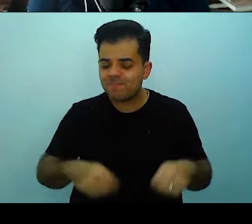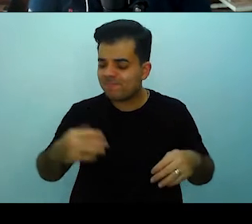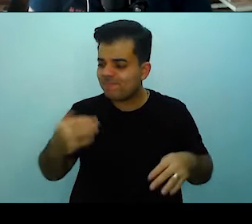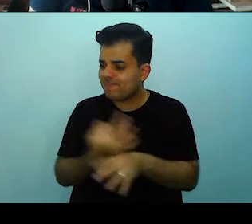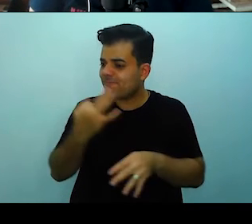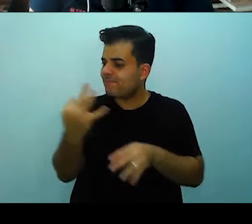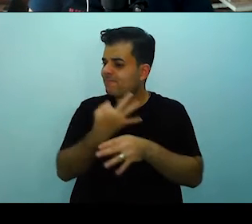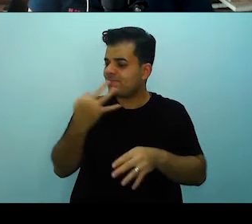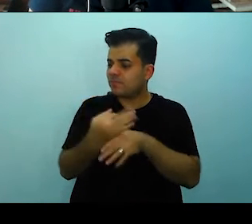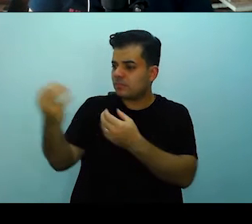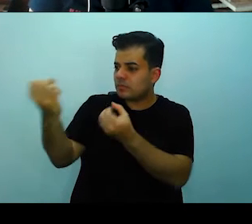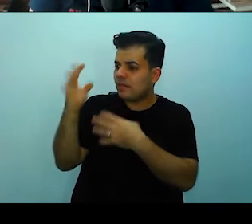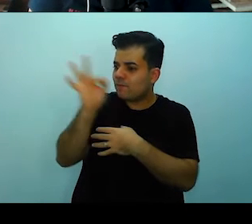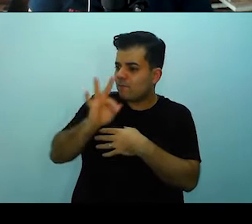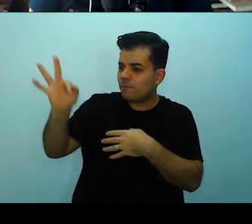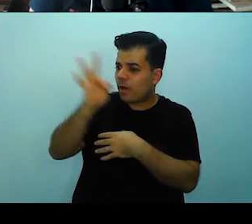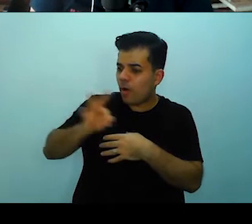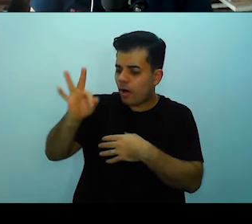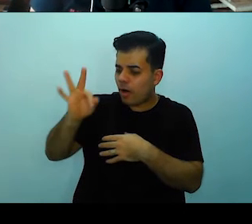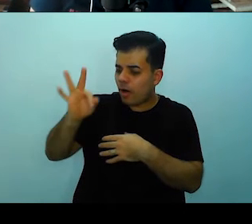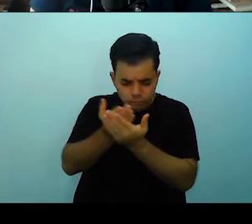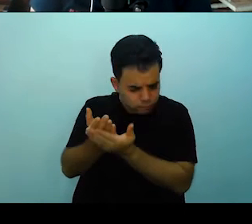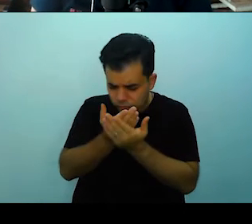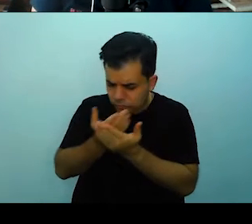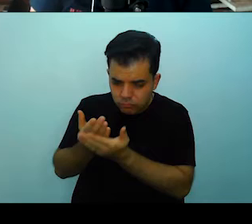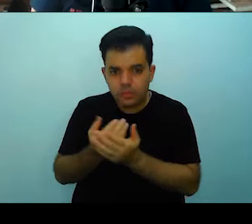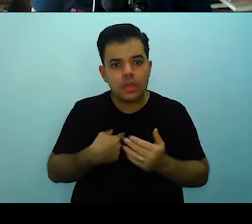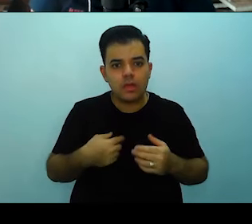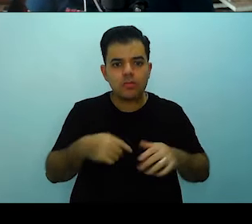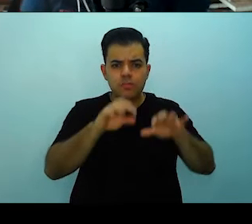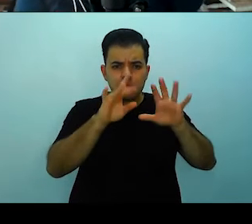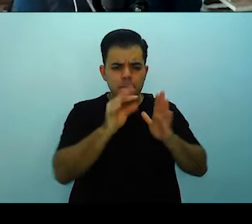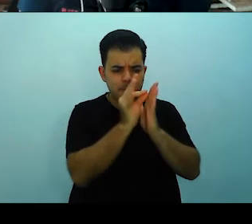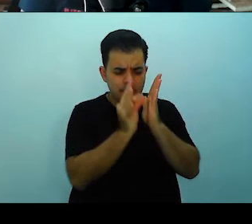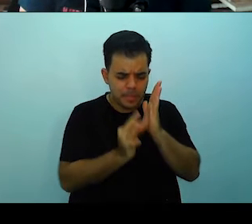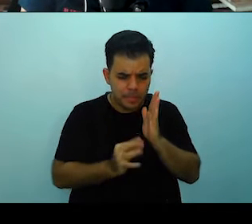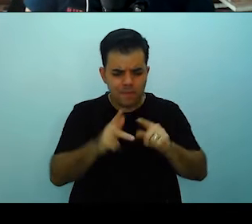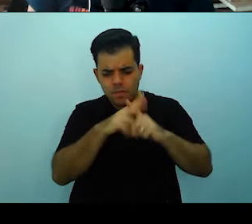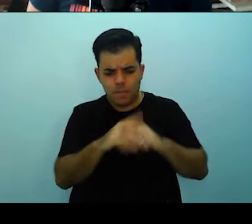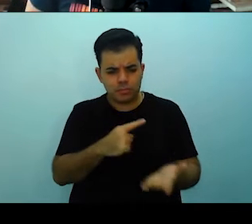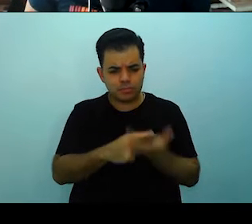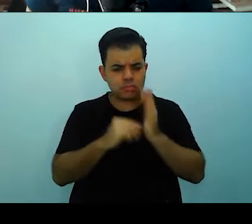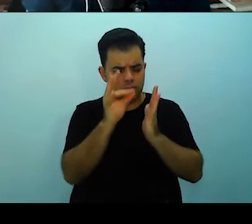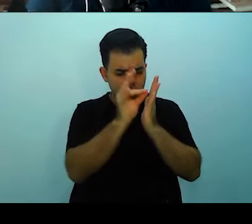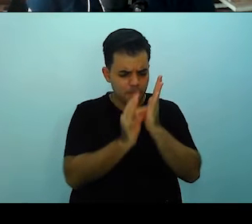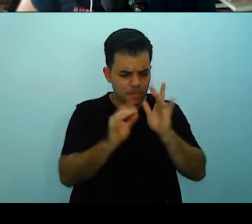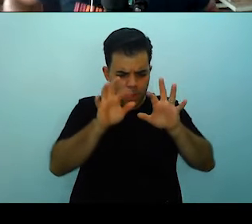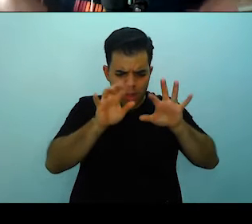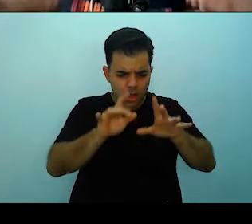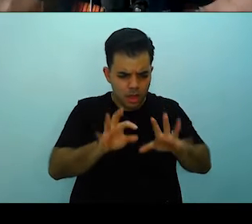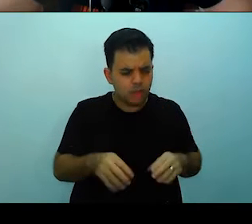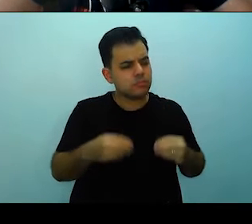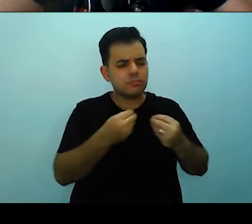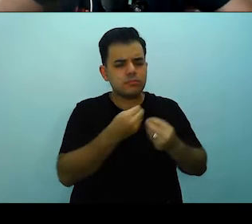disciplina e programei uma ferramentazinha e publiquei também. Então, é só para fazer